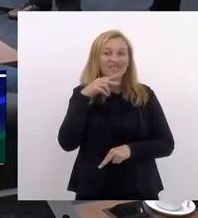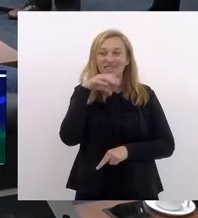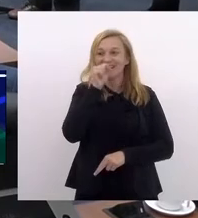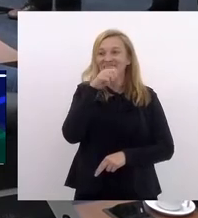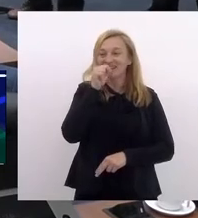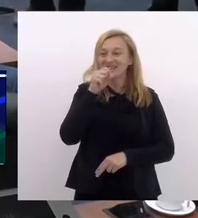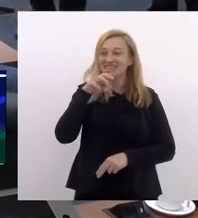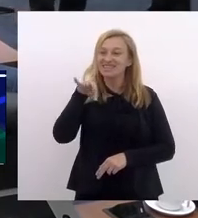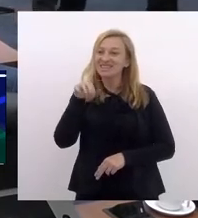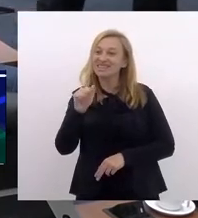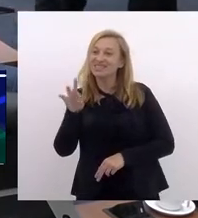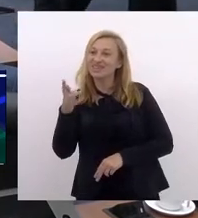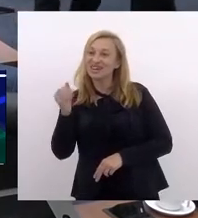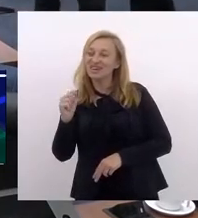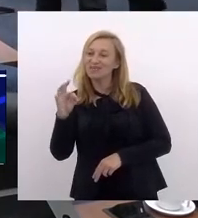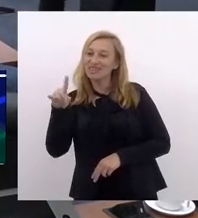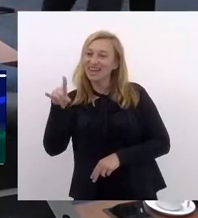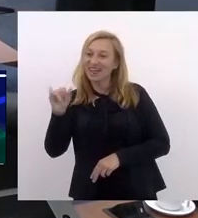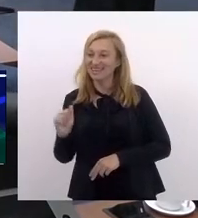Madalena.